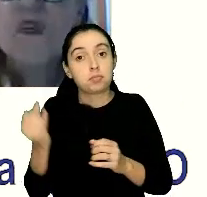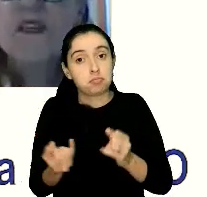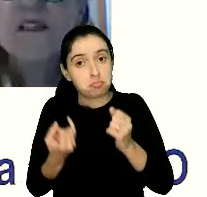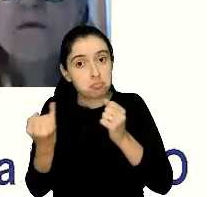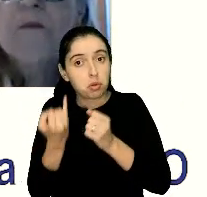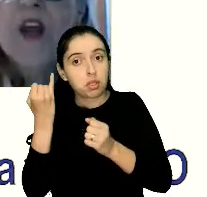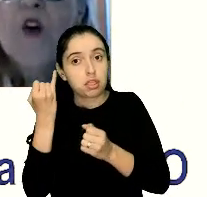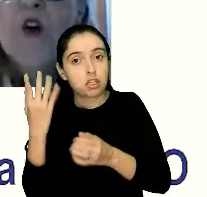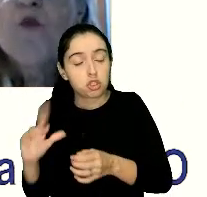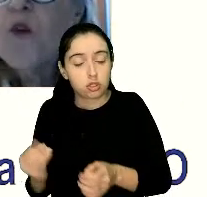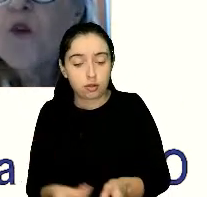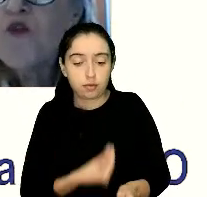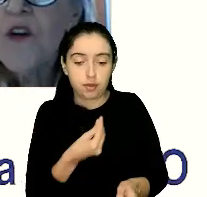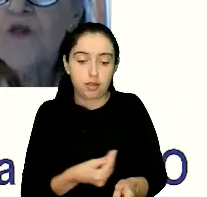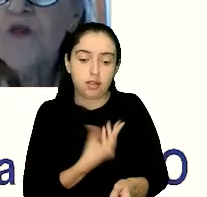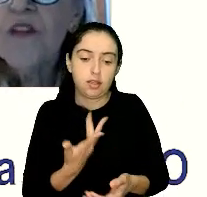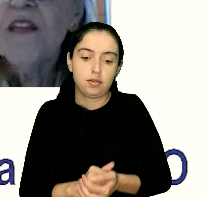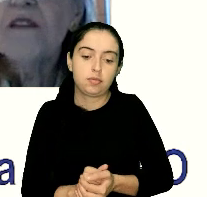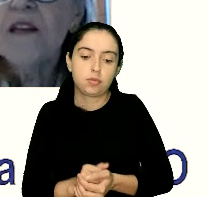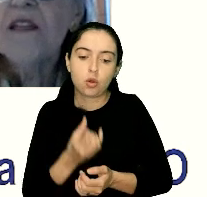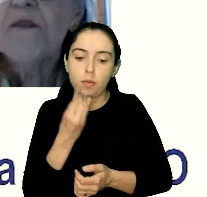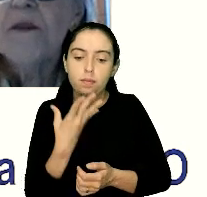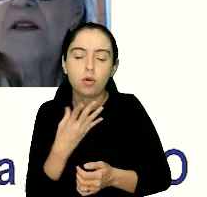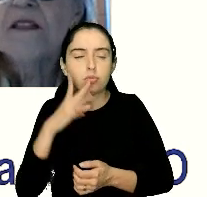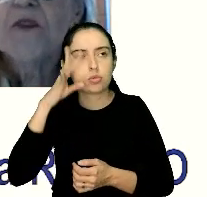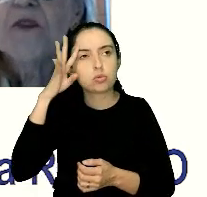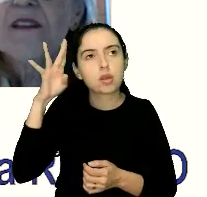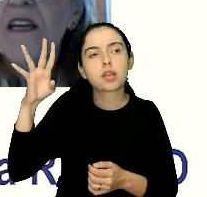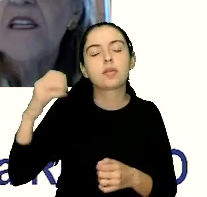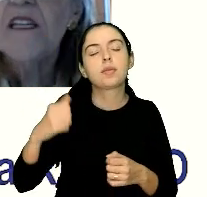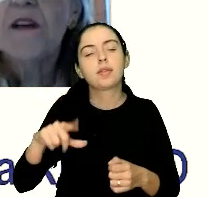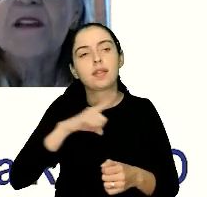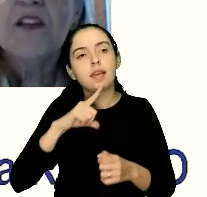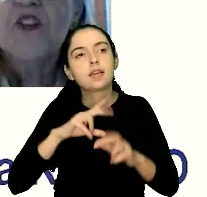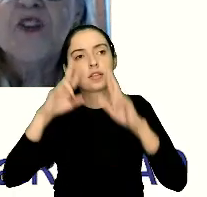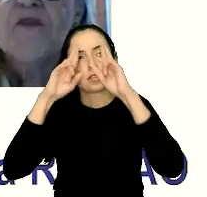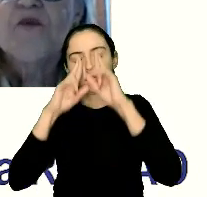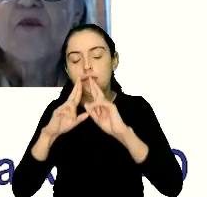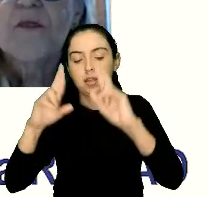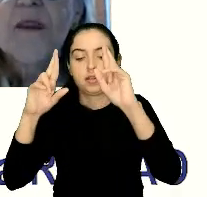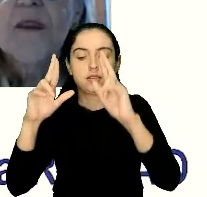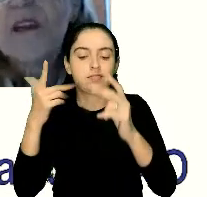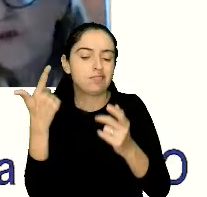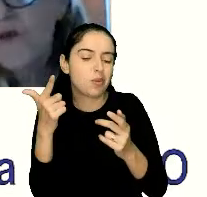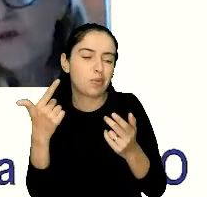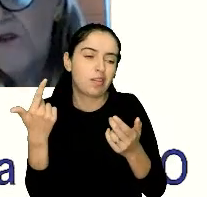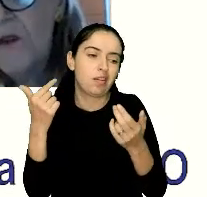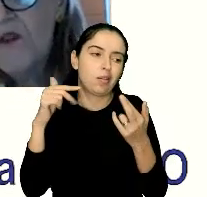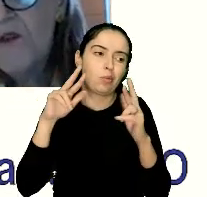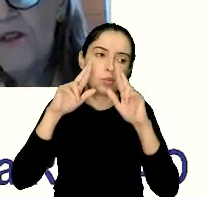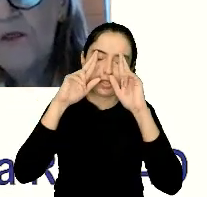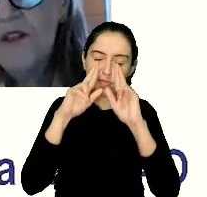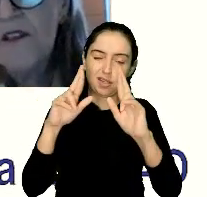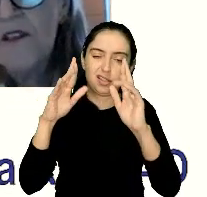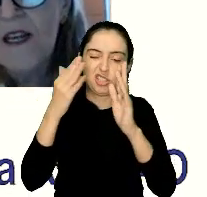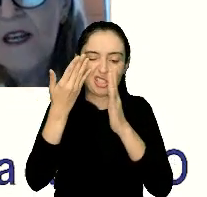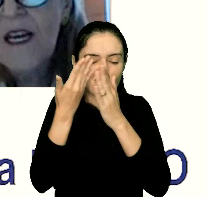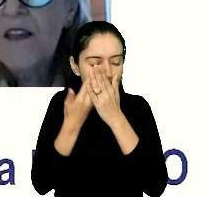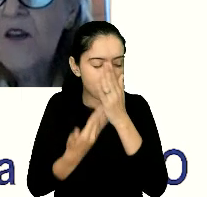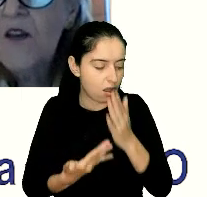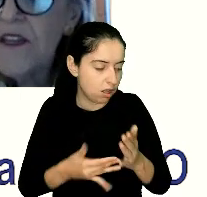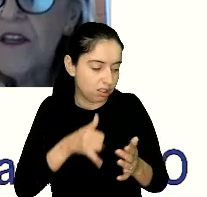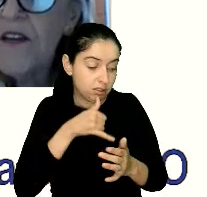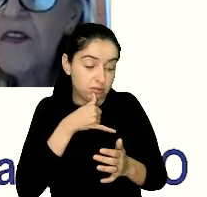nossa sobrevivência. O bom sonhador tem que ter esperança, porque sem esperança a gente afunda. Isso não serve para os